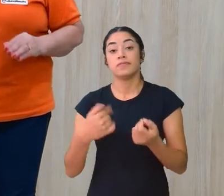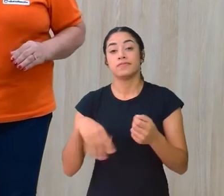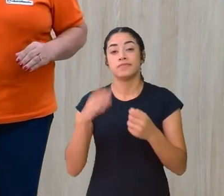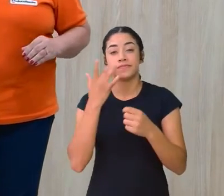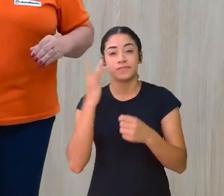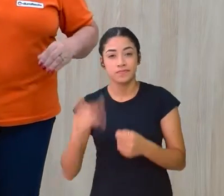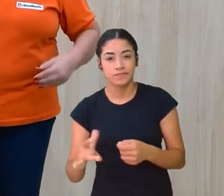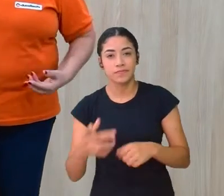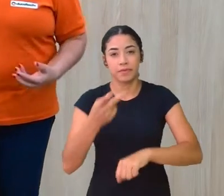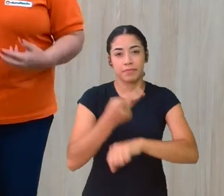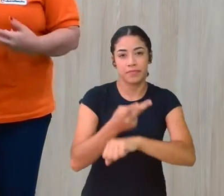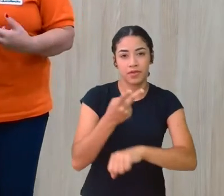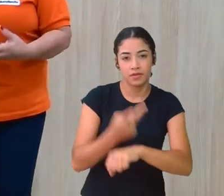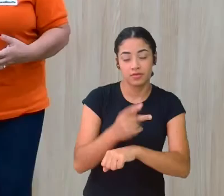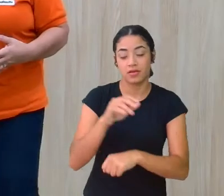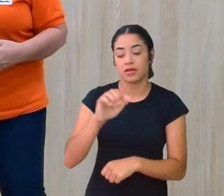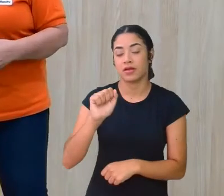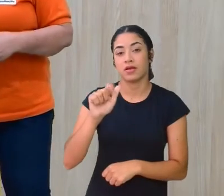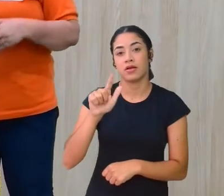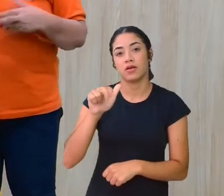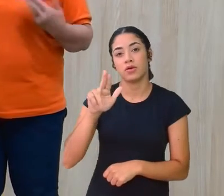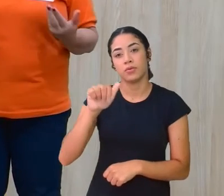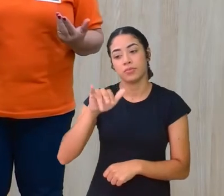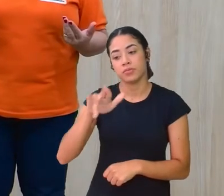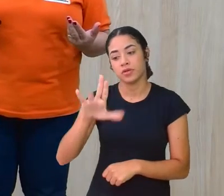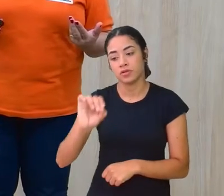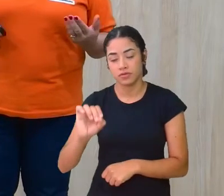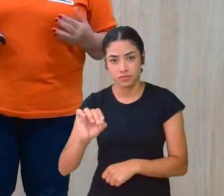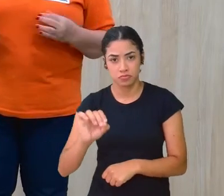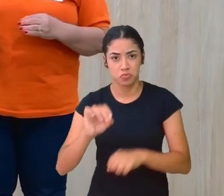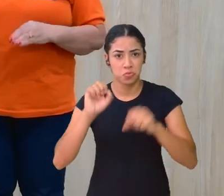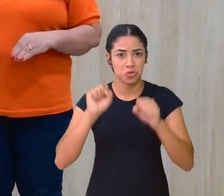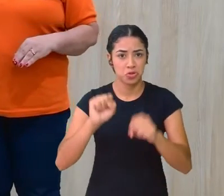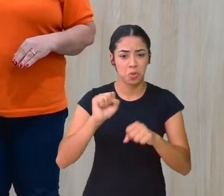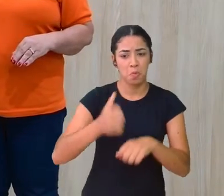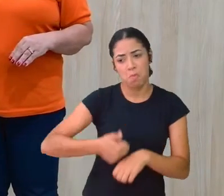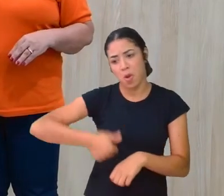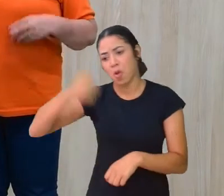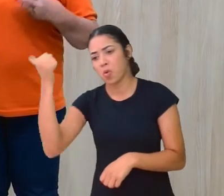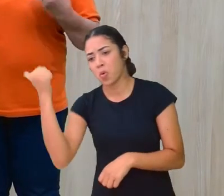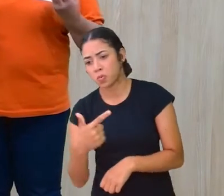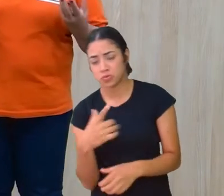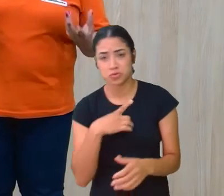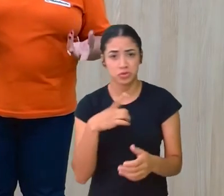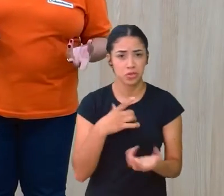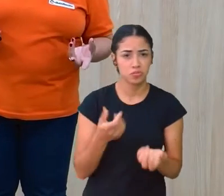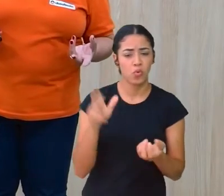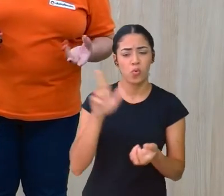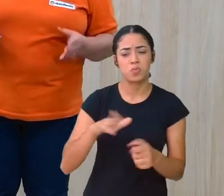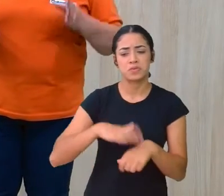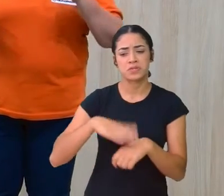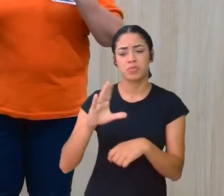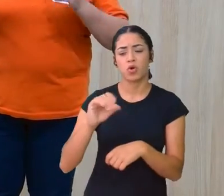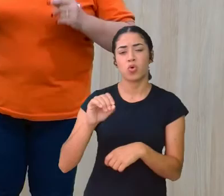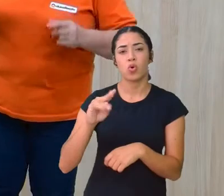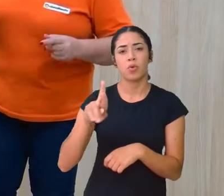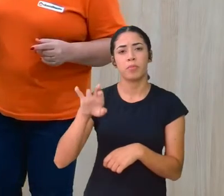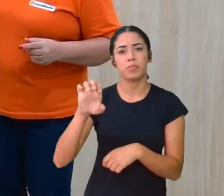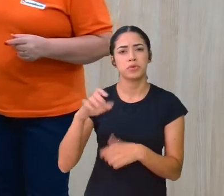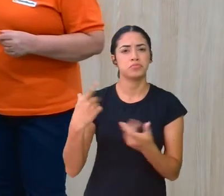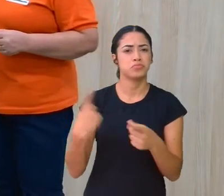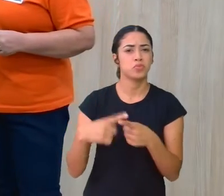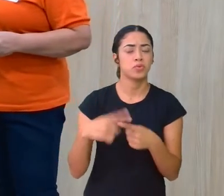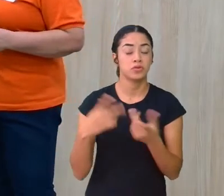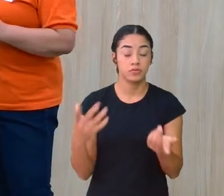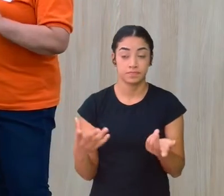outros. Professora, mas será que tem um que é mais condutor do que outro? Por que usa mais o cobre? Vamos ver o que é